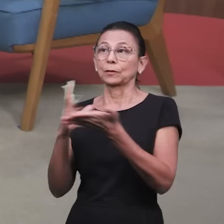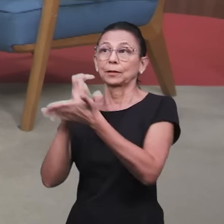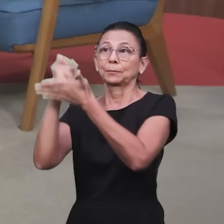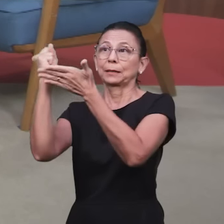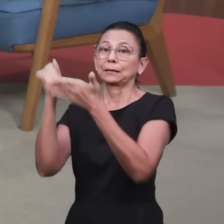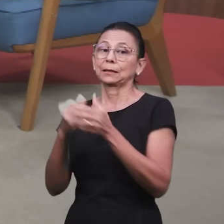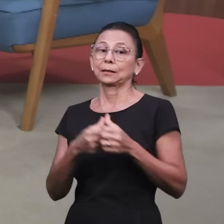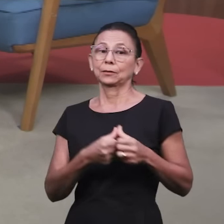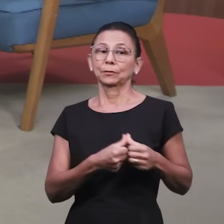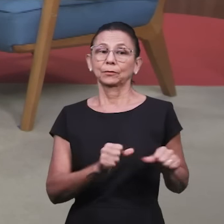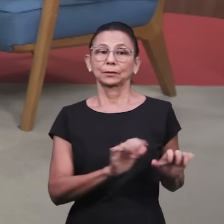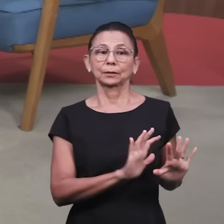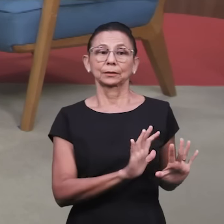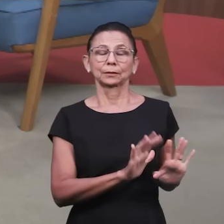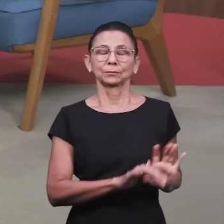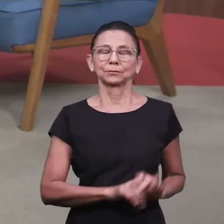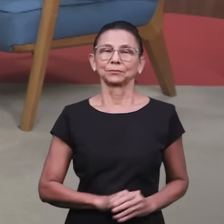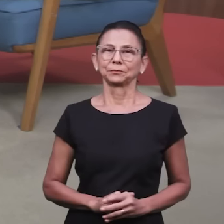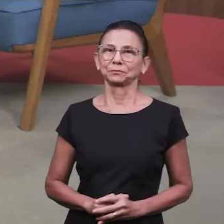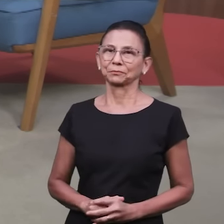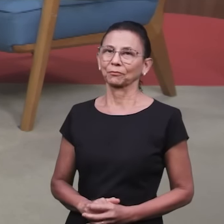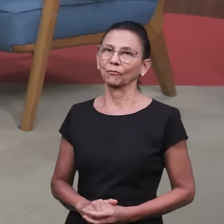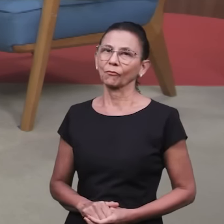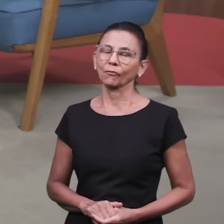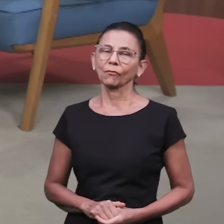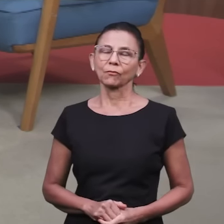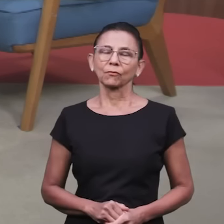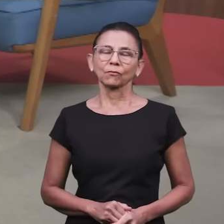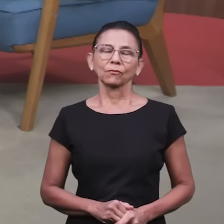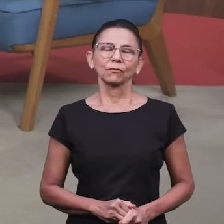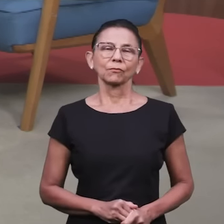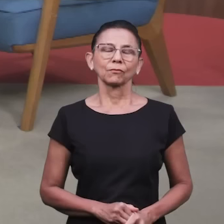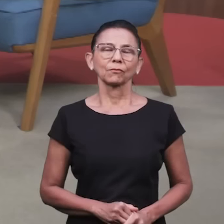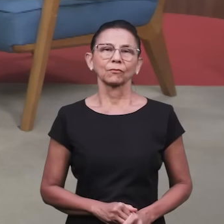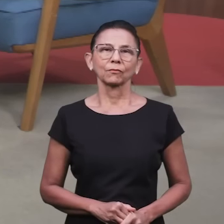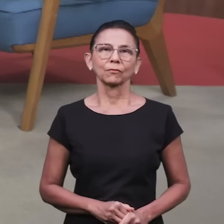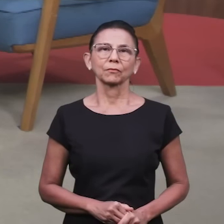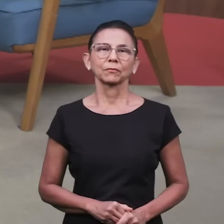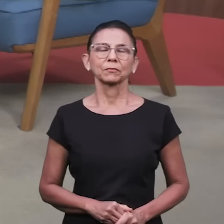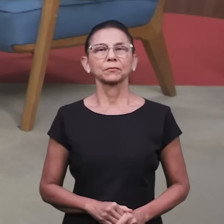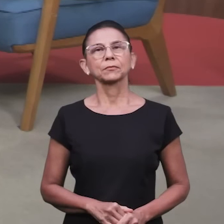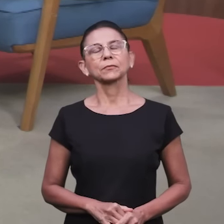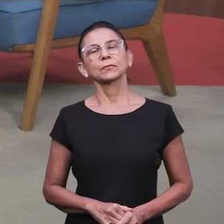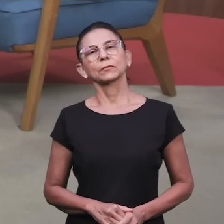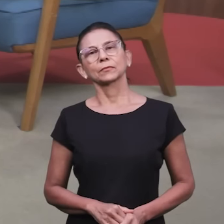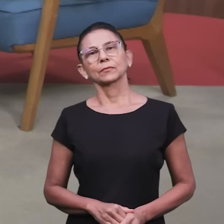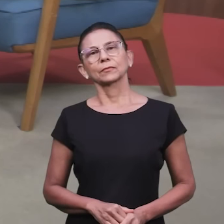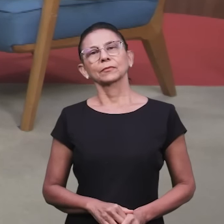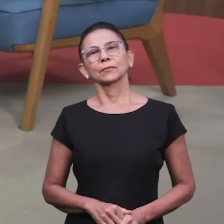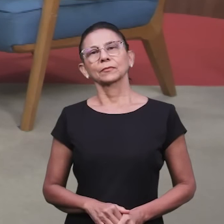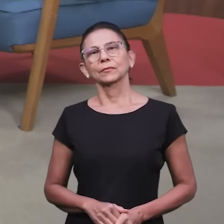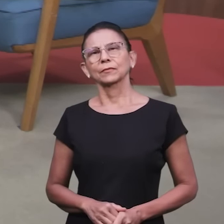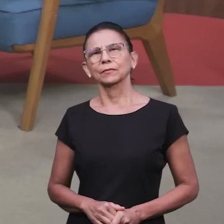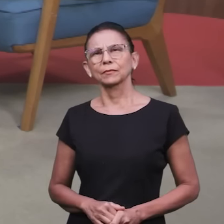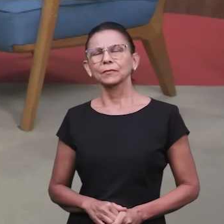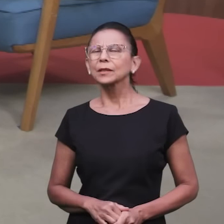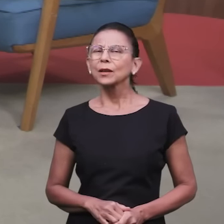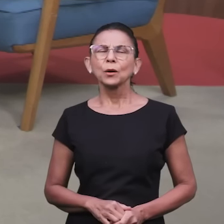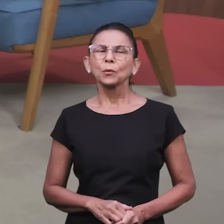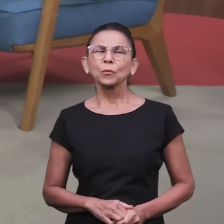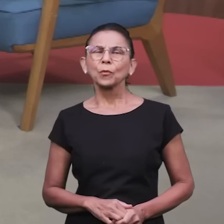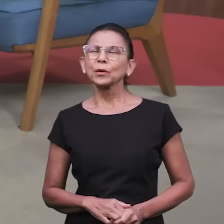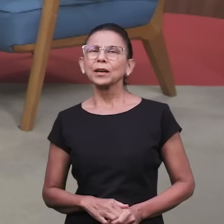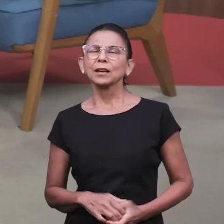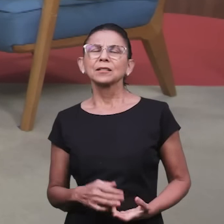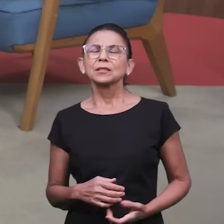Em nome pela de nossa Jesus. bênção. Exatamente. Agora, a igreja infiel não vai ter resposta. Vai dizer o quê? Que é o teu amado mais do que